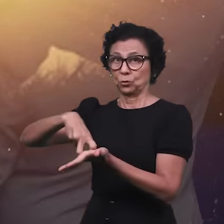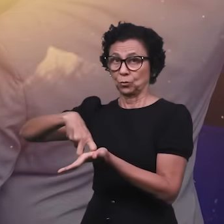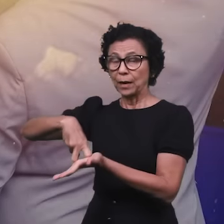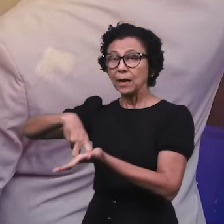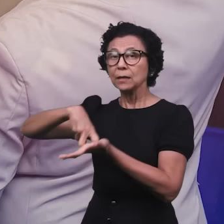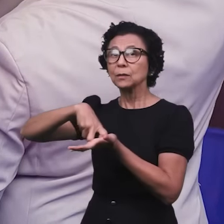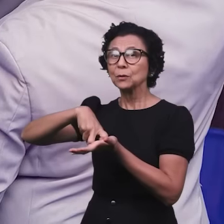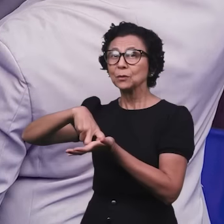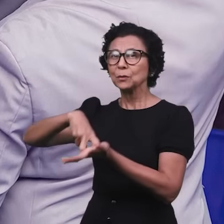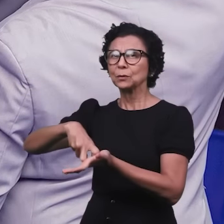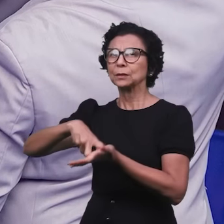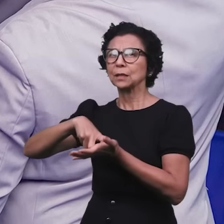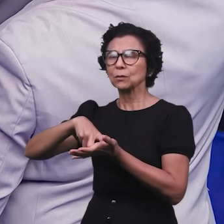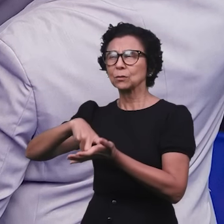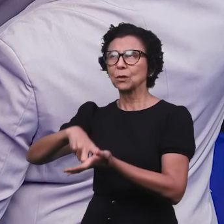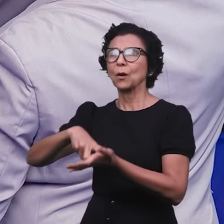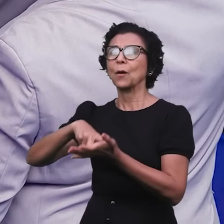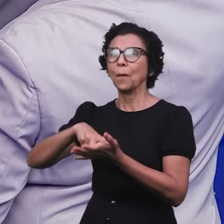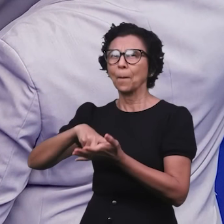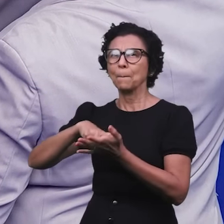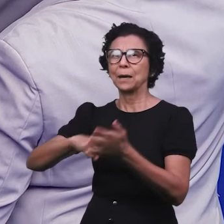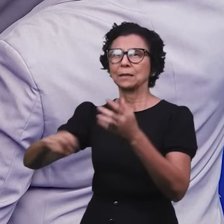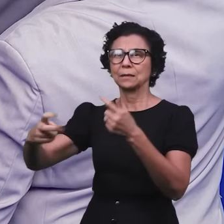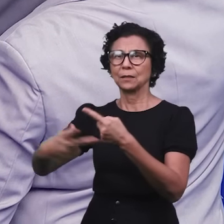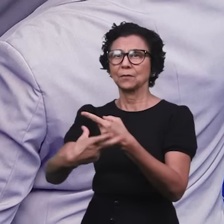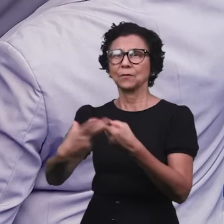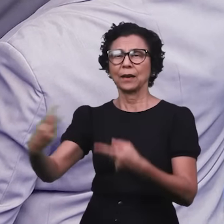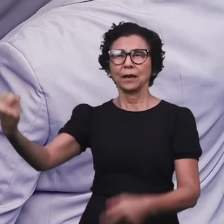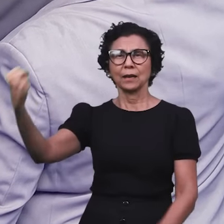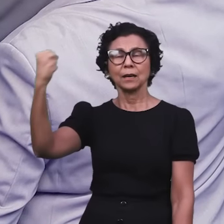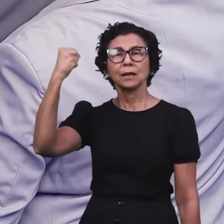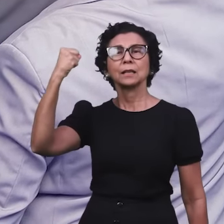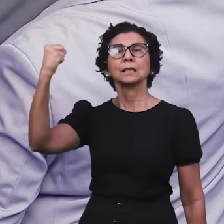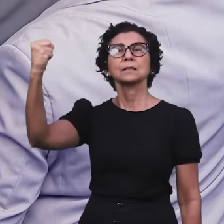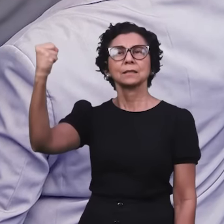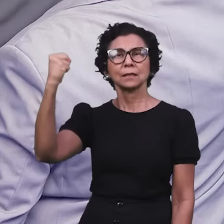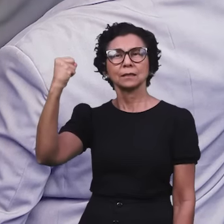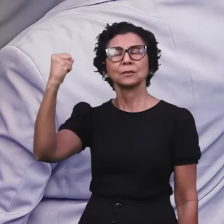e de joelhos eu sou mais que